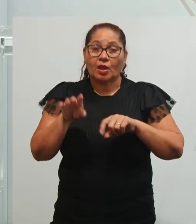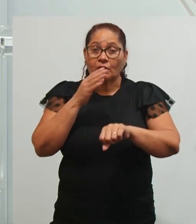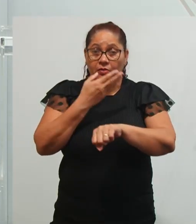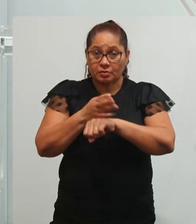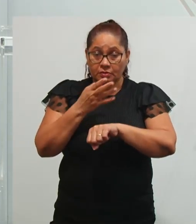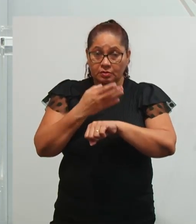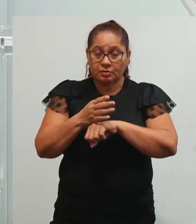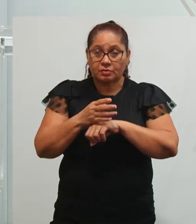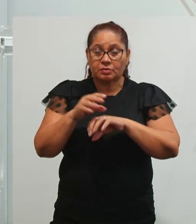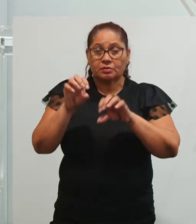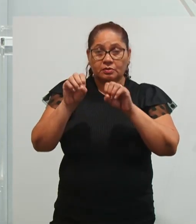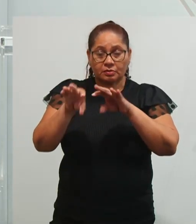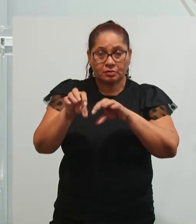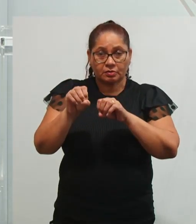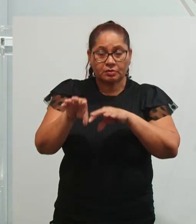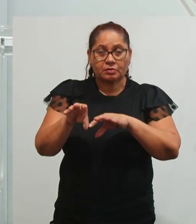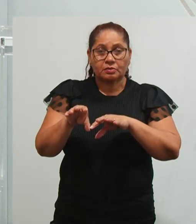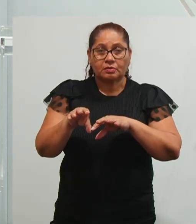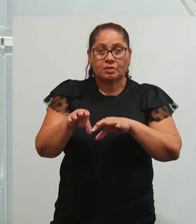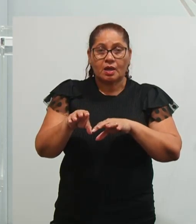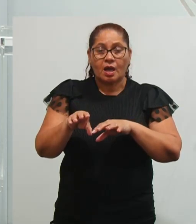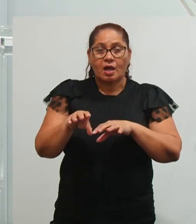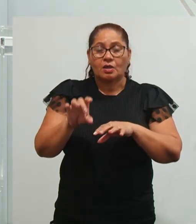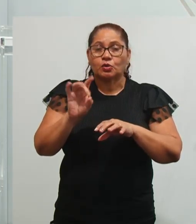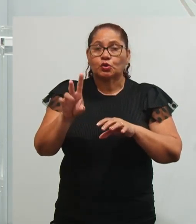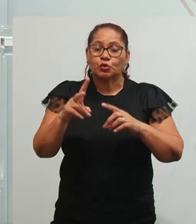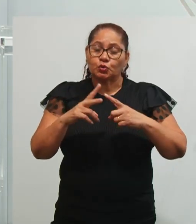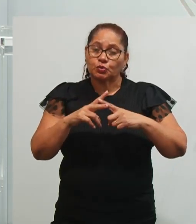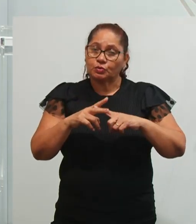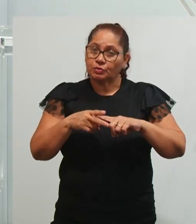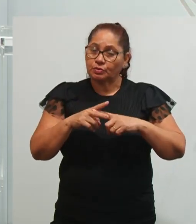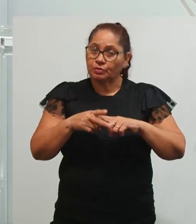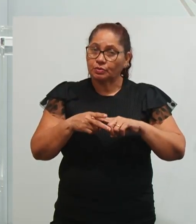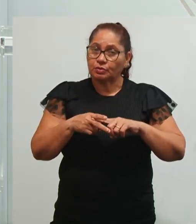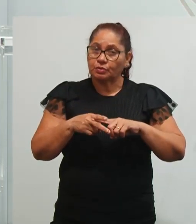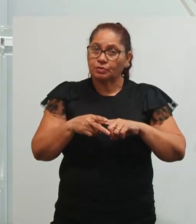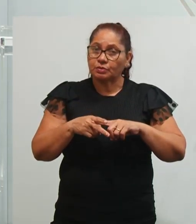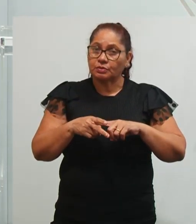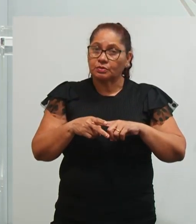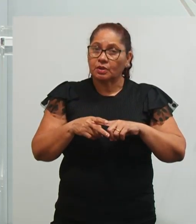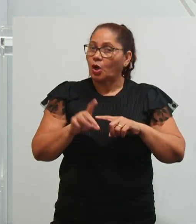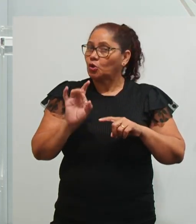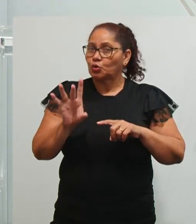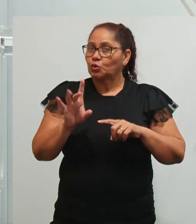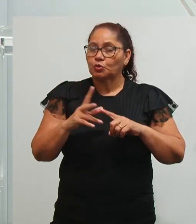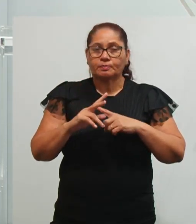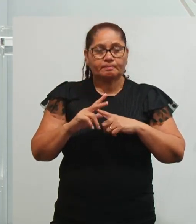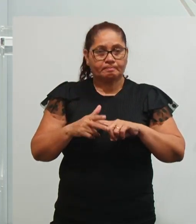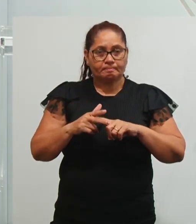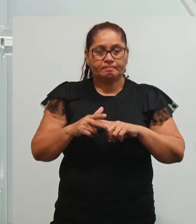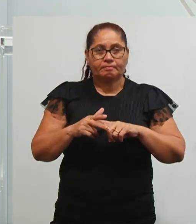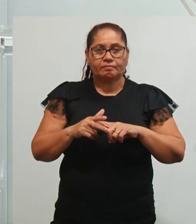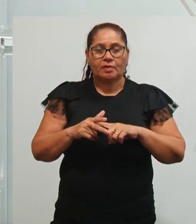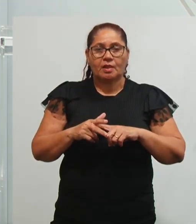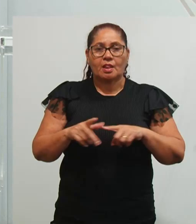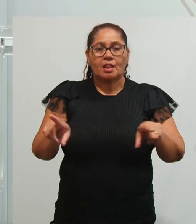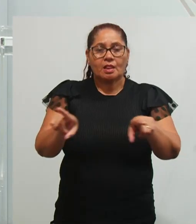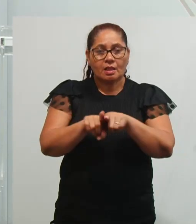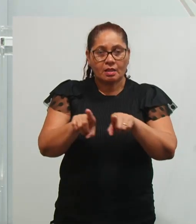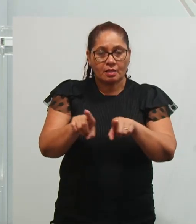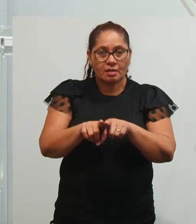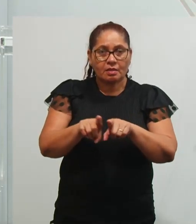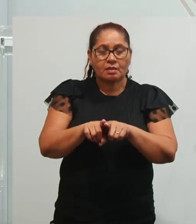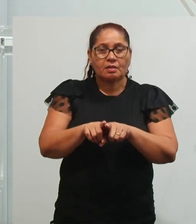prática educativa, ela não só regula, né? Ela não é só para regular, ela também vai